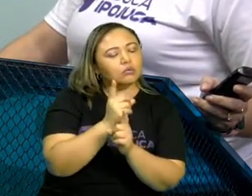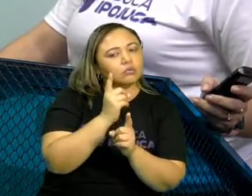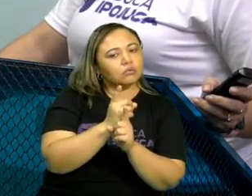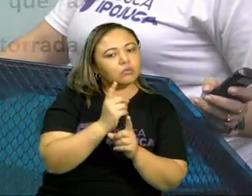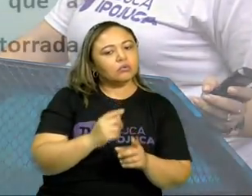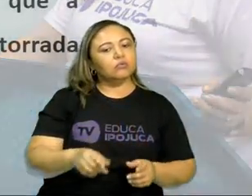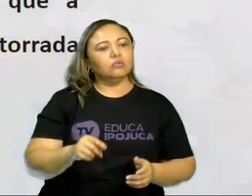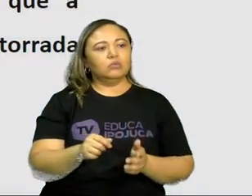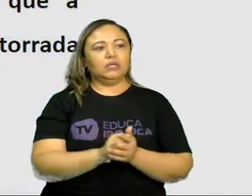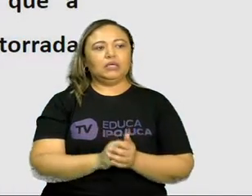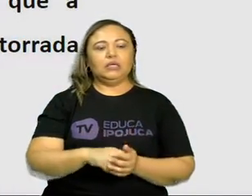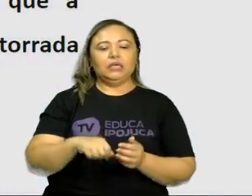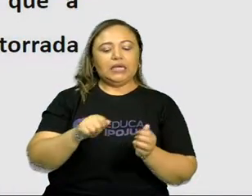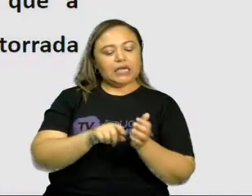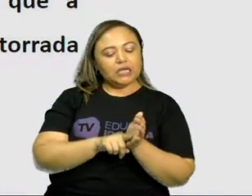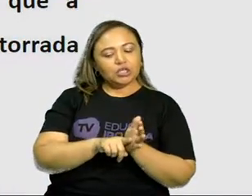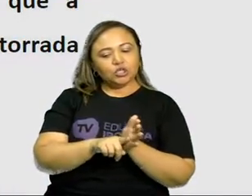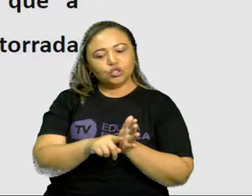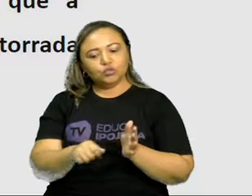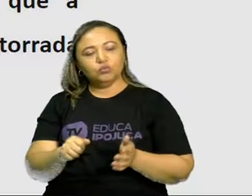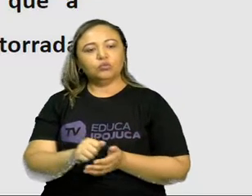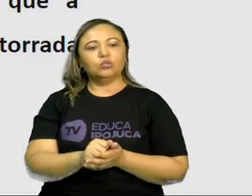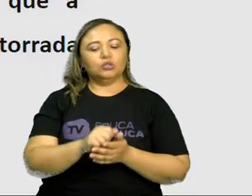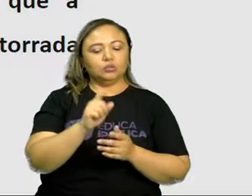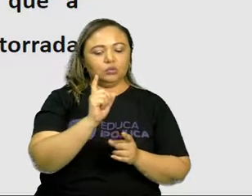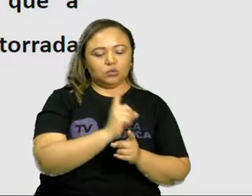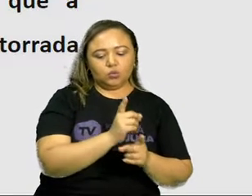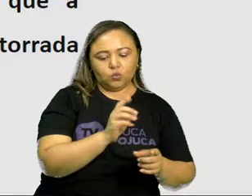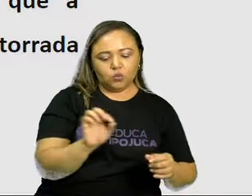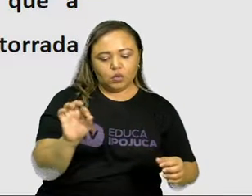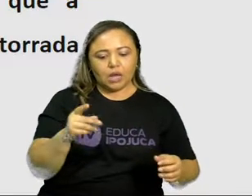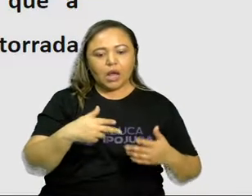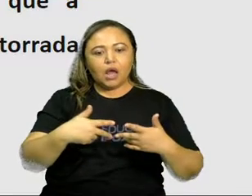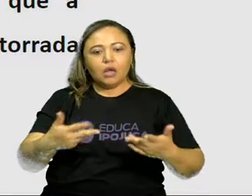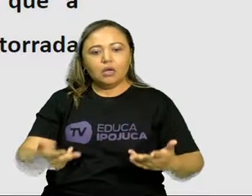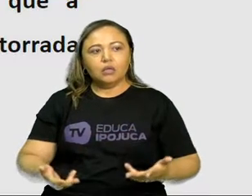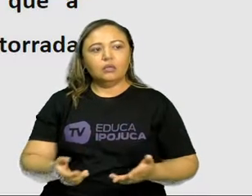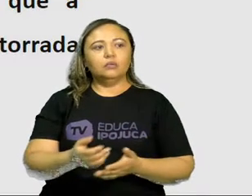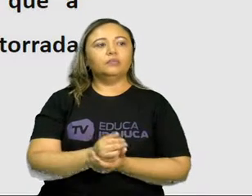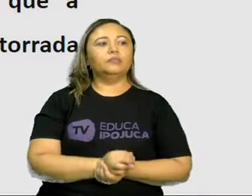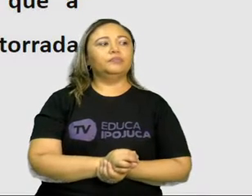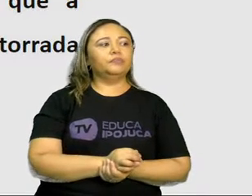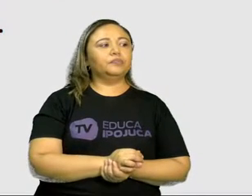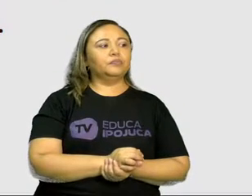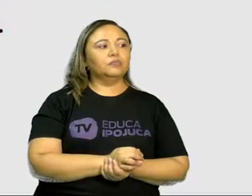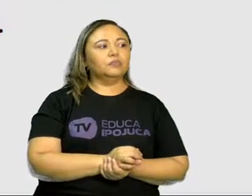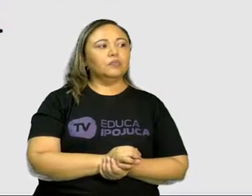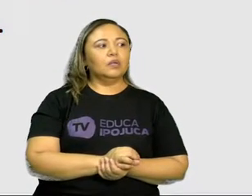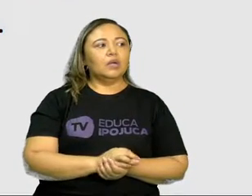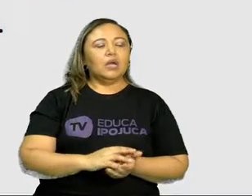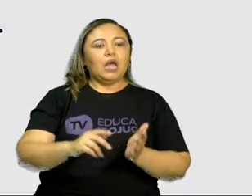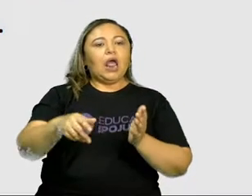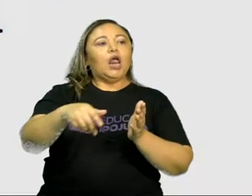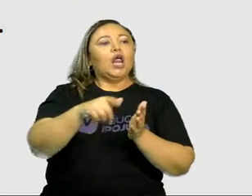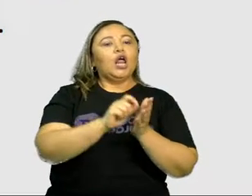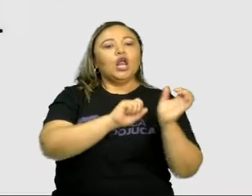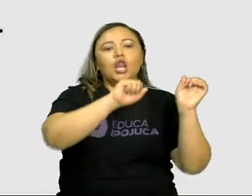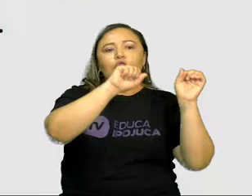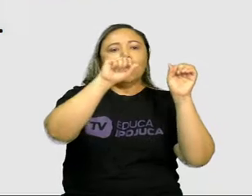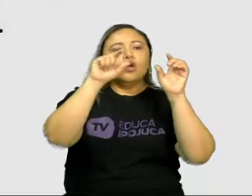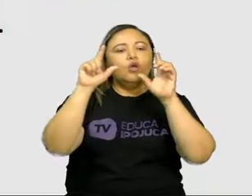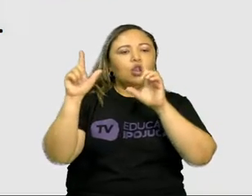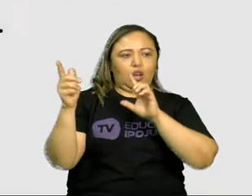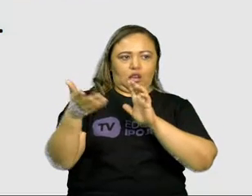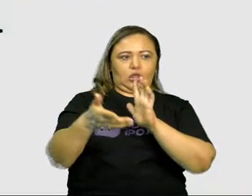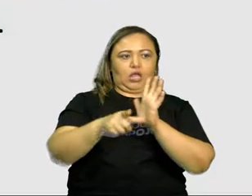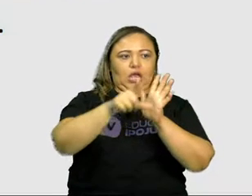de passar dias criando e resolvendo as complicadas equações. No slide anterior, que tem o